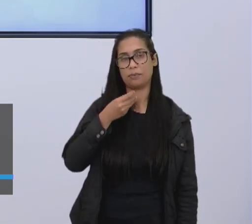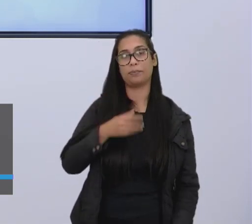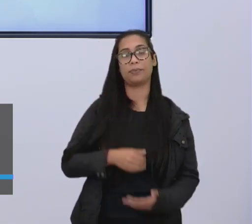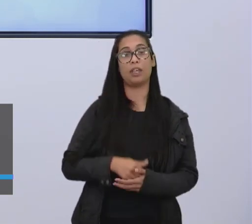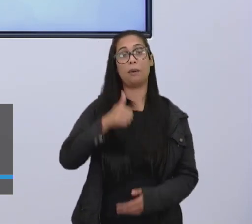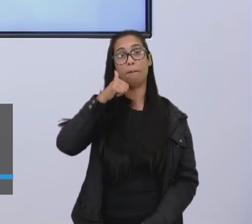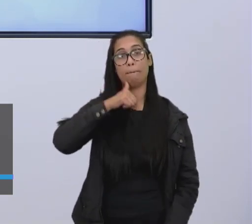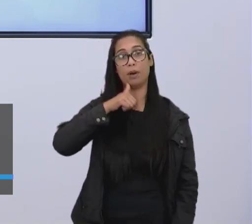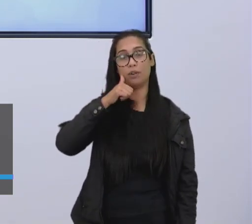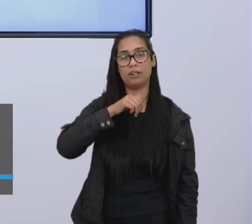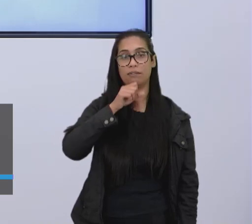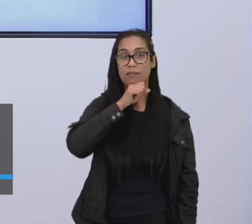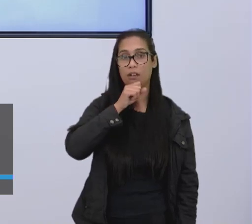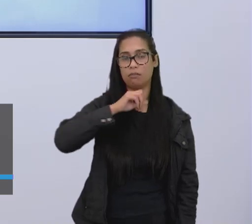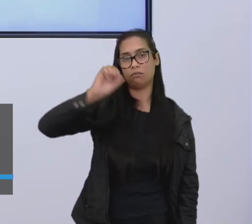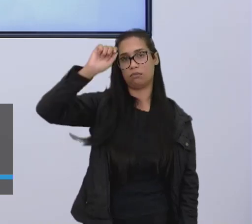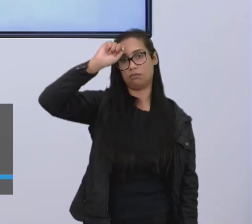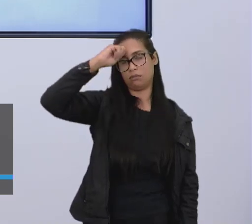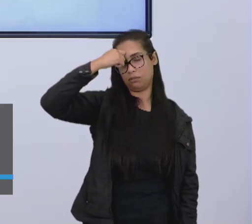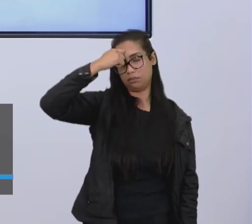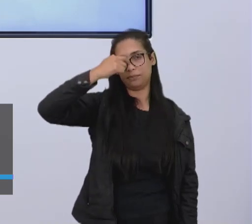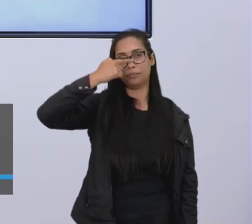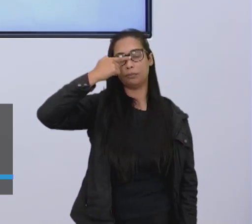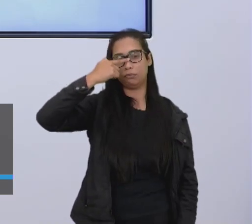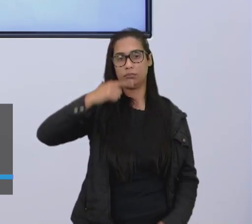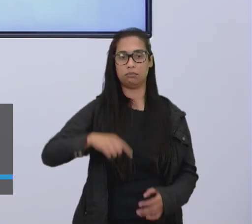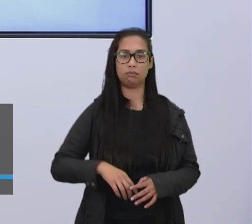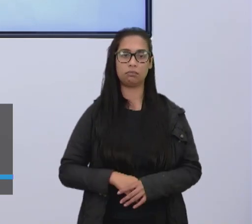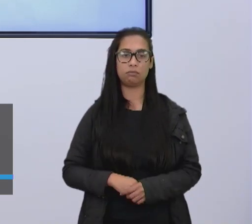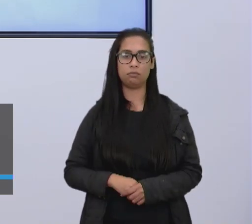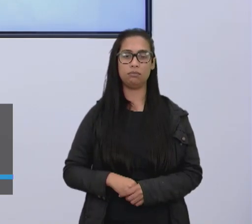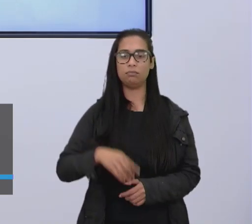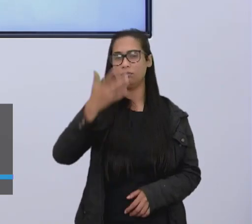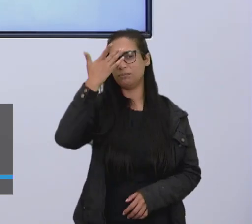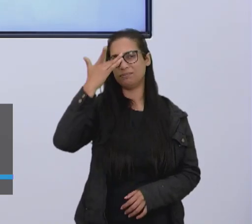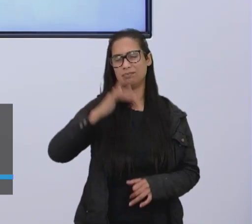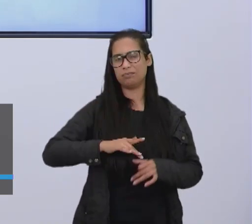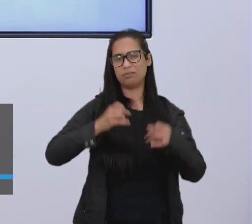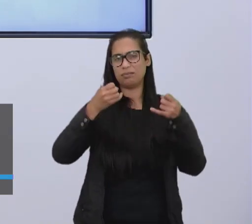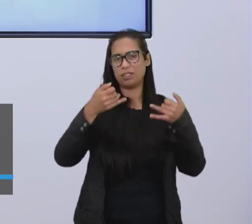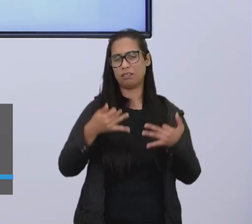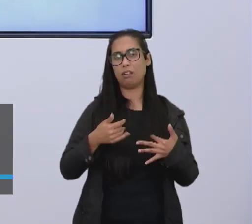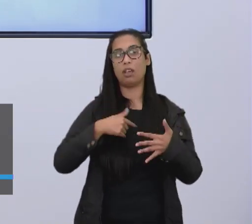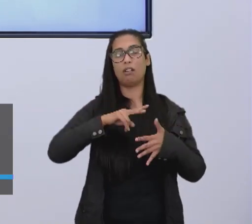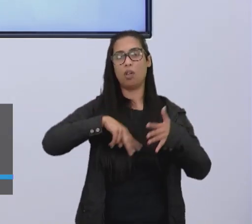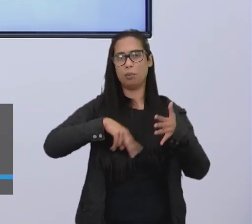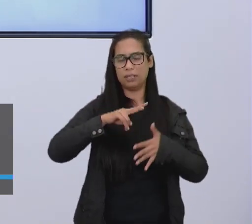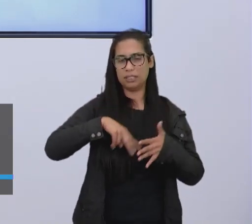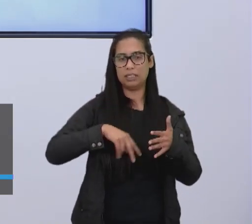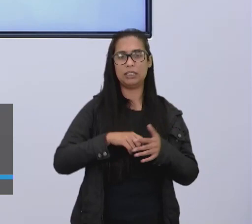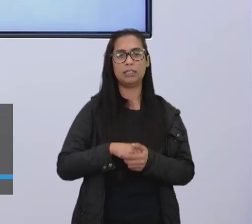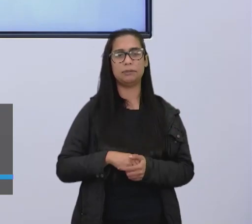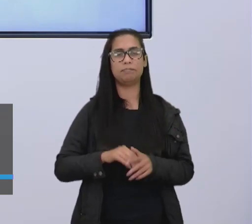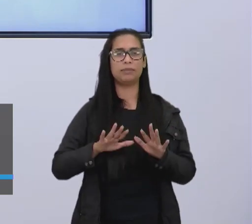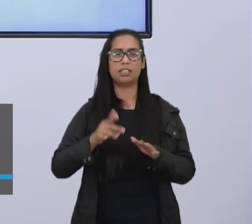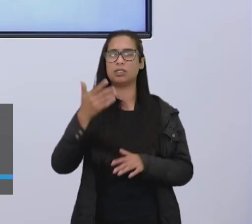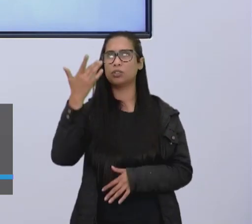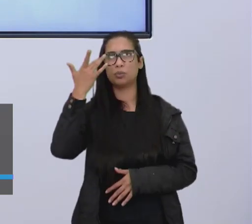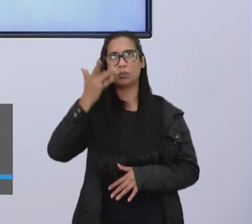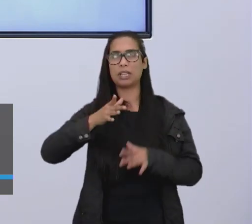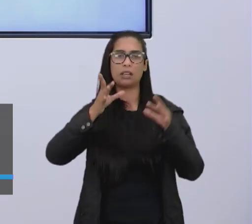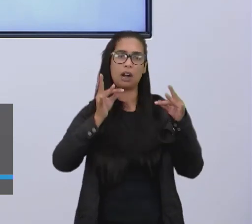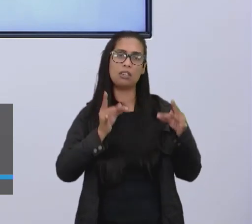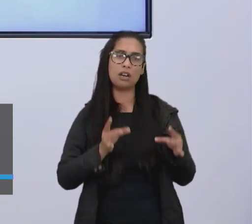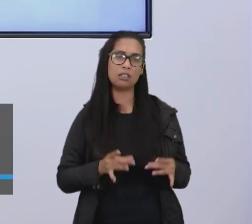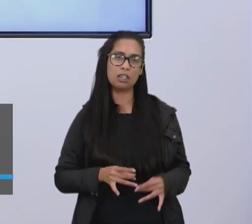negra, ela estava... Eu não vou saber direito, eu li a notícia, mas assim, eu não vou saber detalhes muito específicos agora, porque